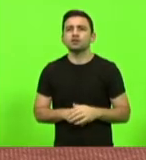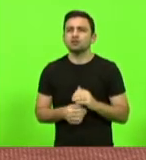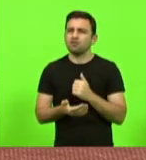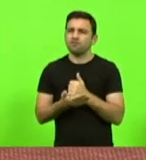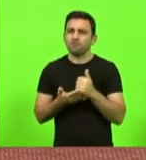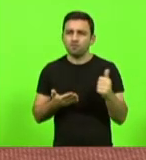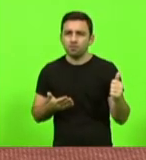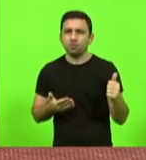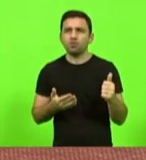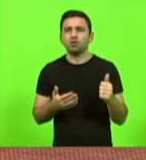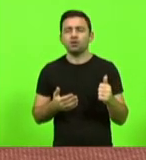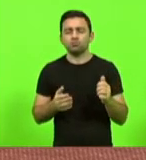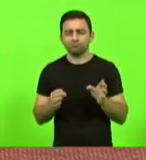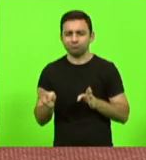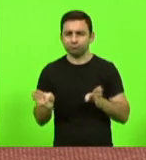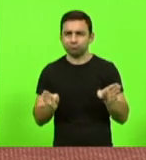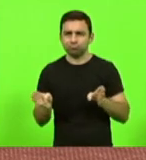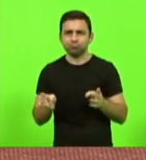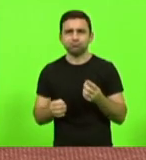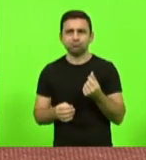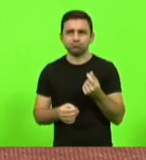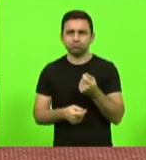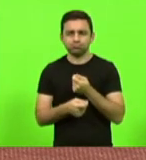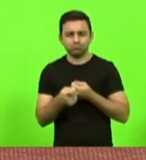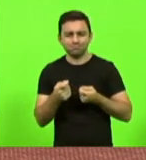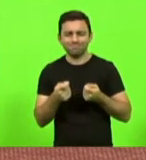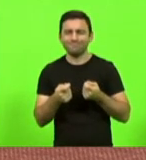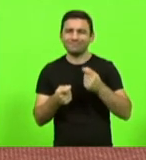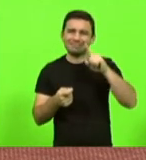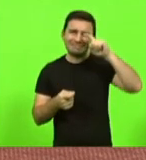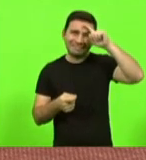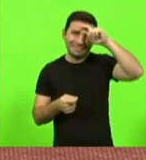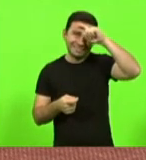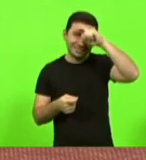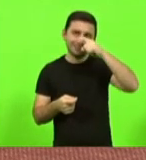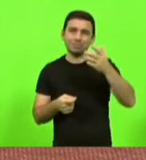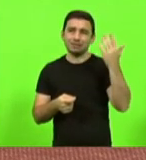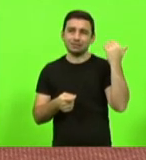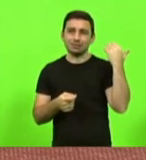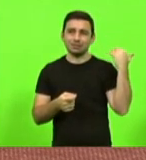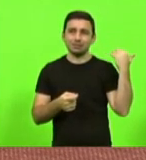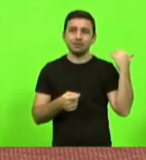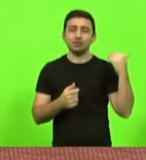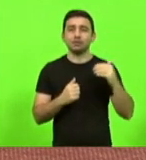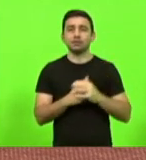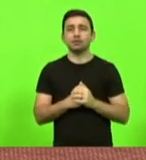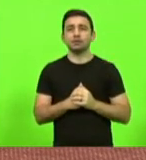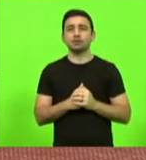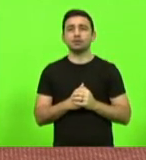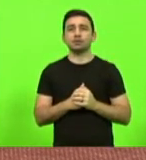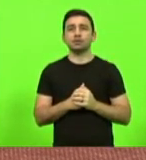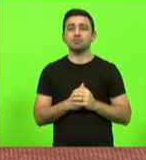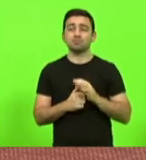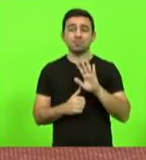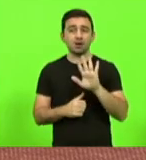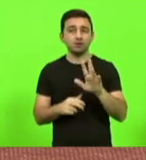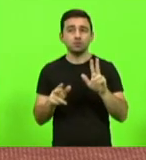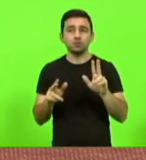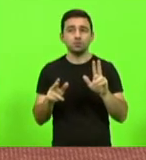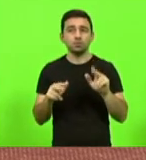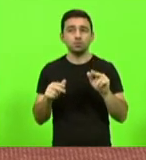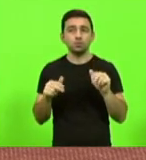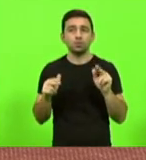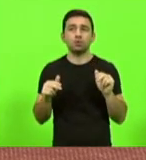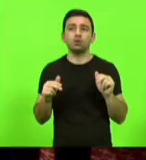períodos financeiros, talvez até mais difíceis do que no momento, mas nunca